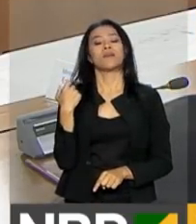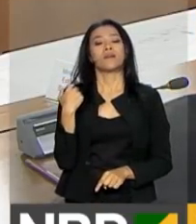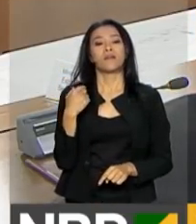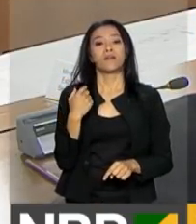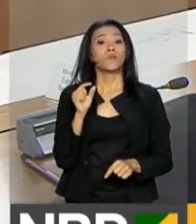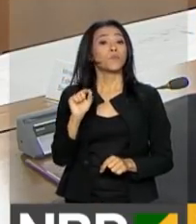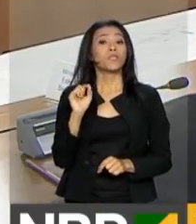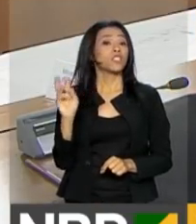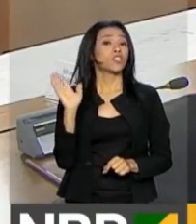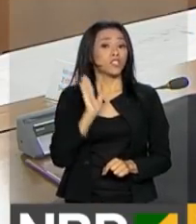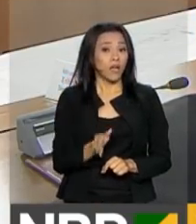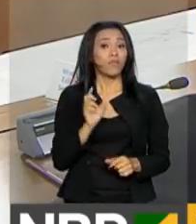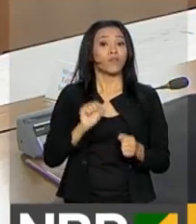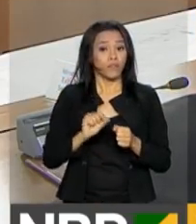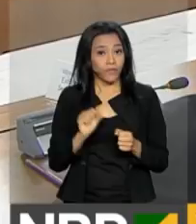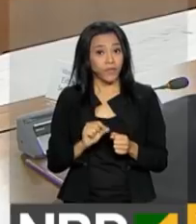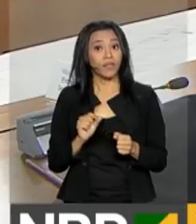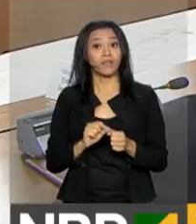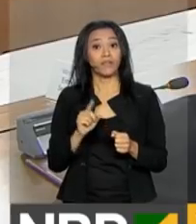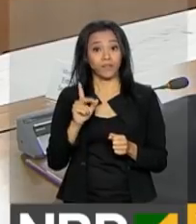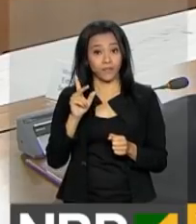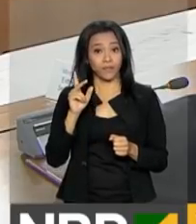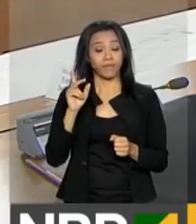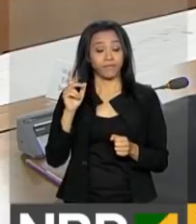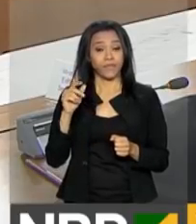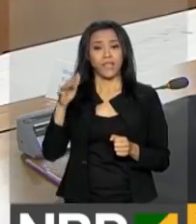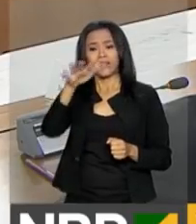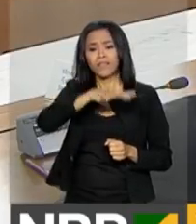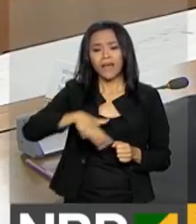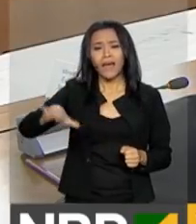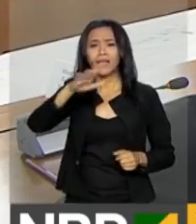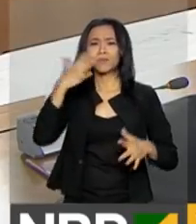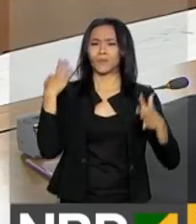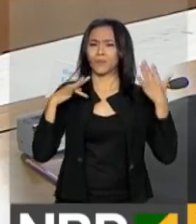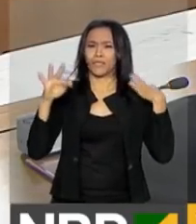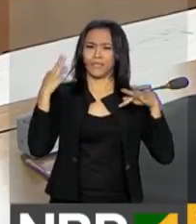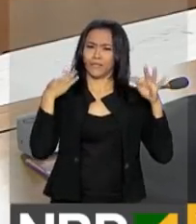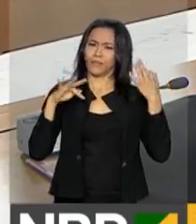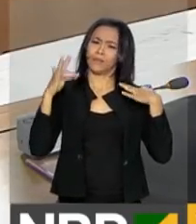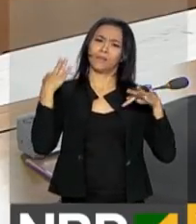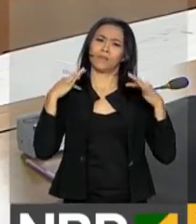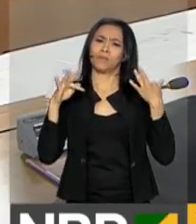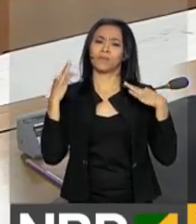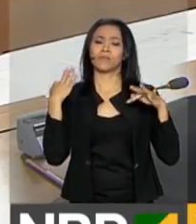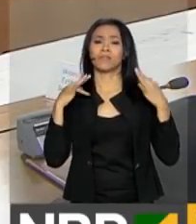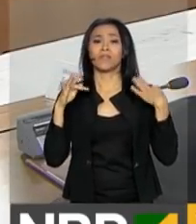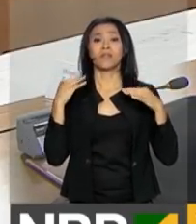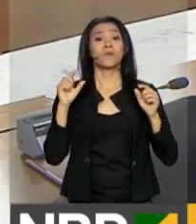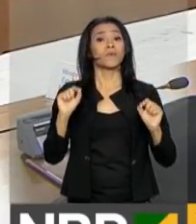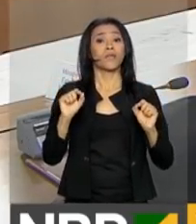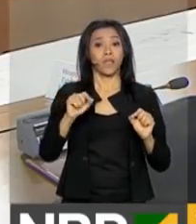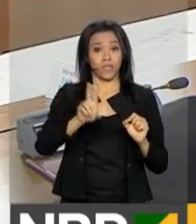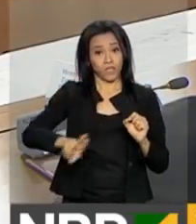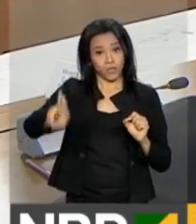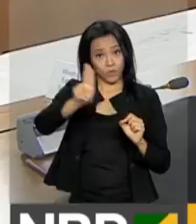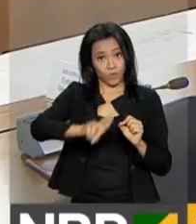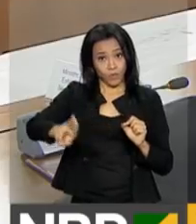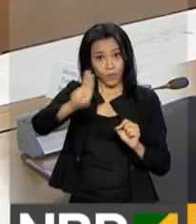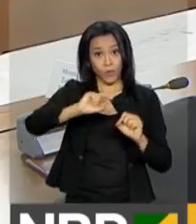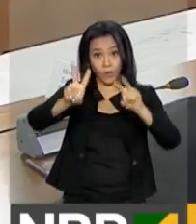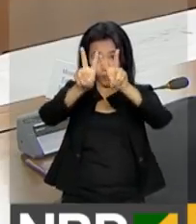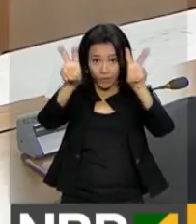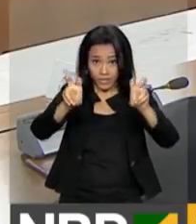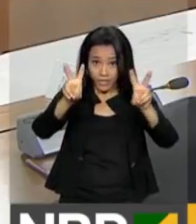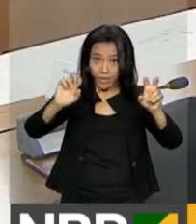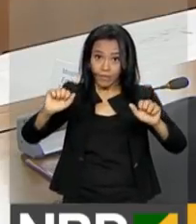de tudo que foi feito um turismo no turismo de igual maneira transparência onde utilizou precisamente o tema da